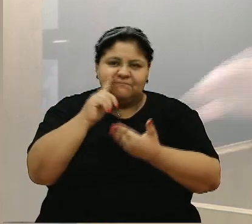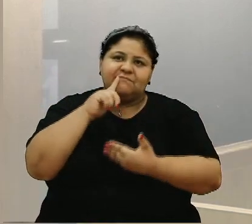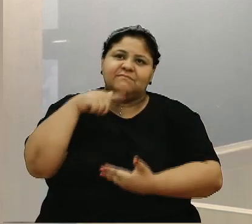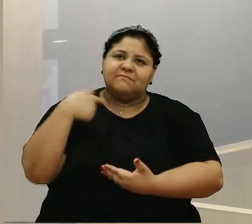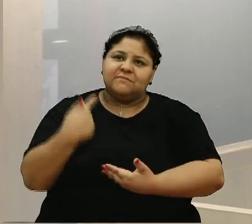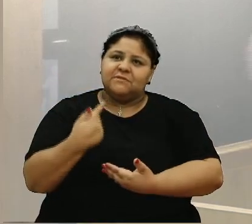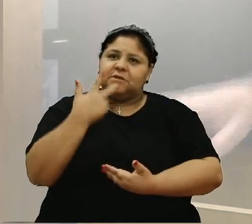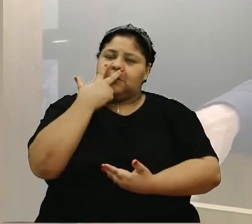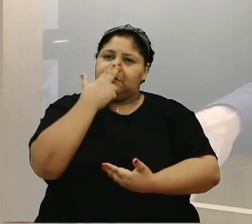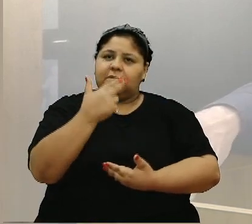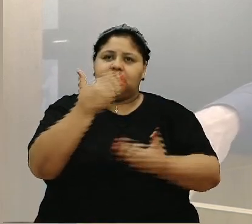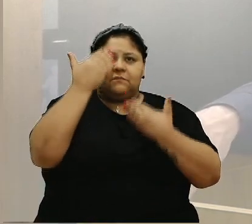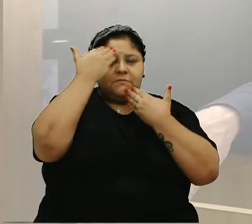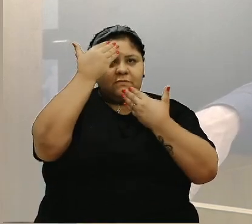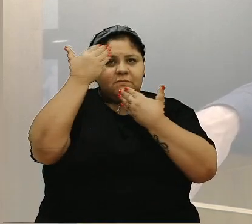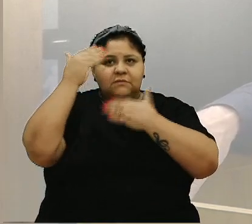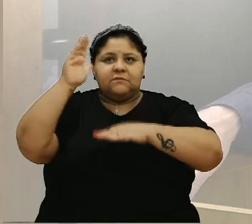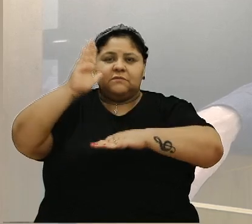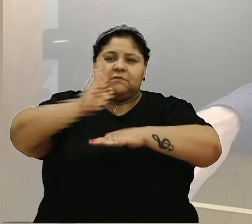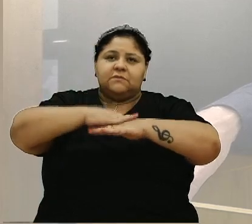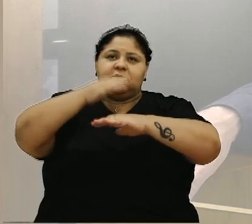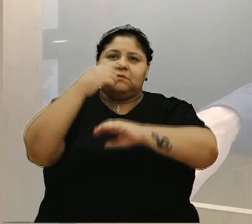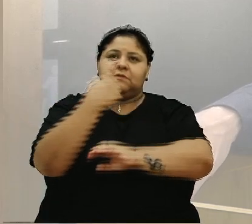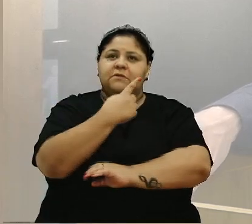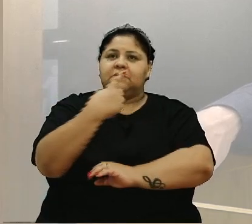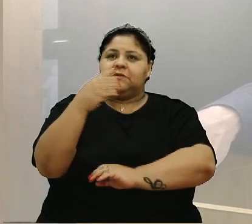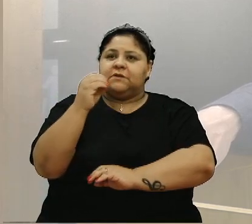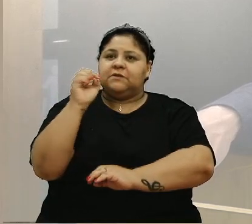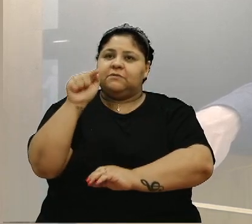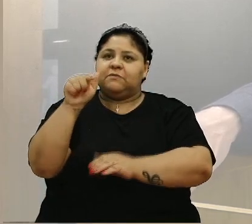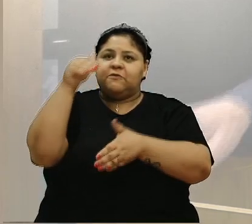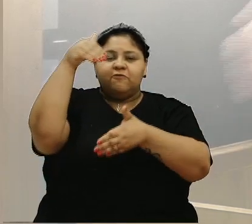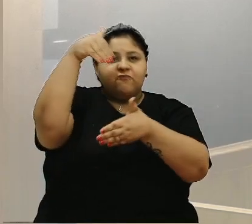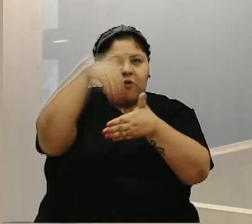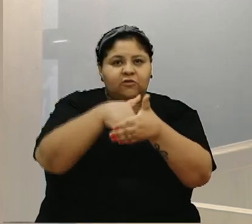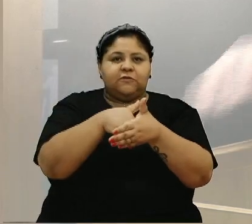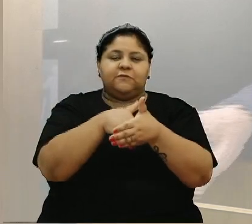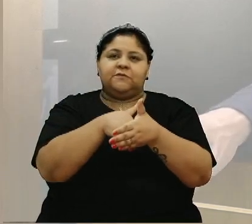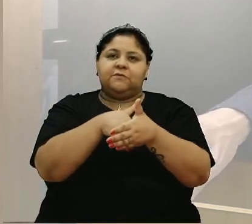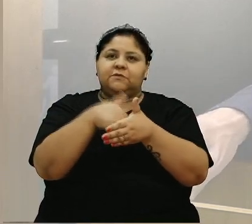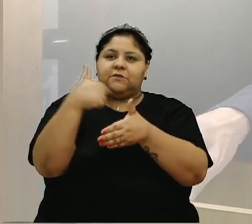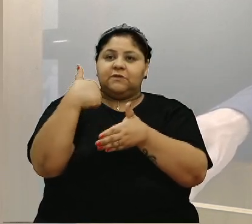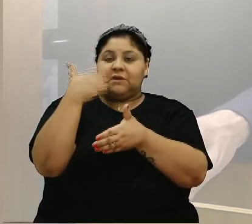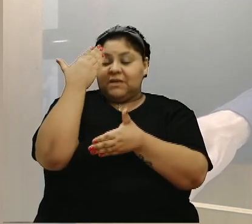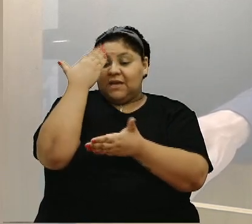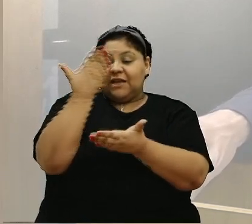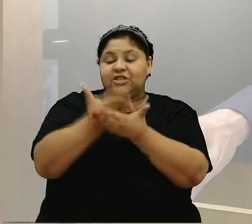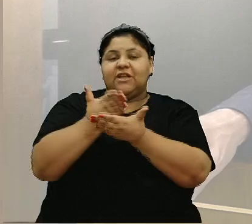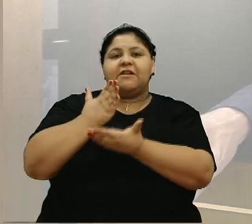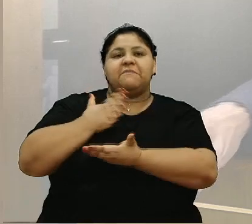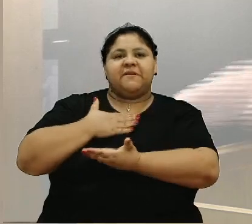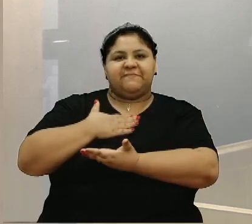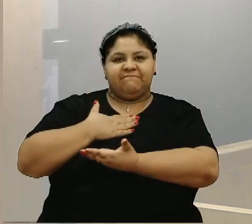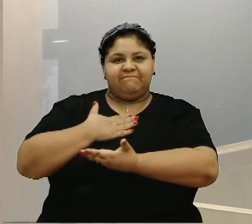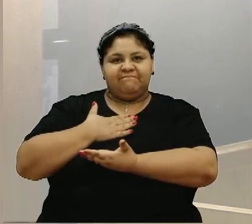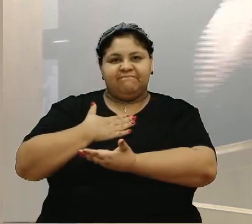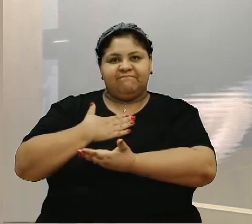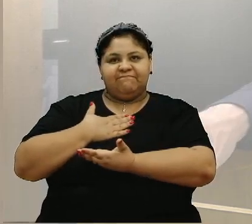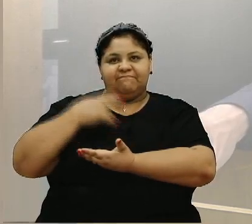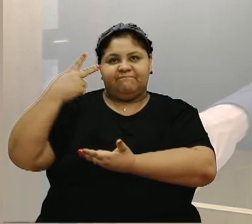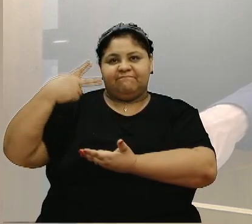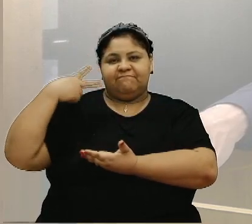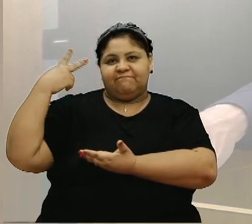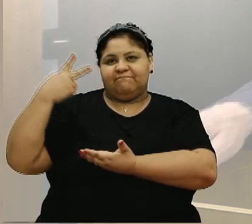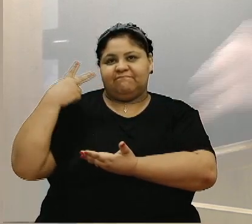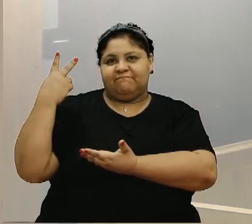assim como o meu muito obrigado aos mais de 110 mil votos, 476, que acreditaram em mim. E nos vereadores